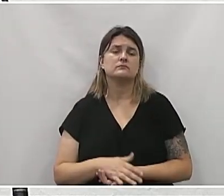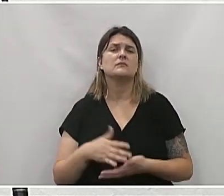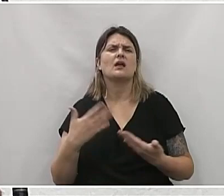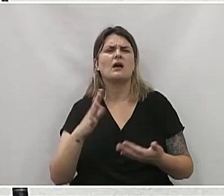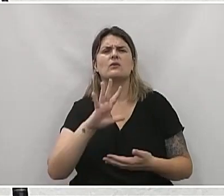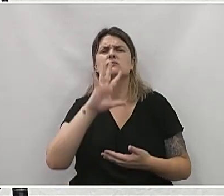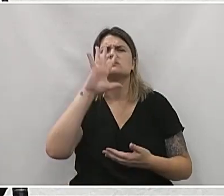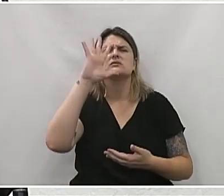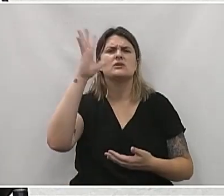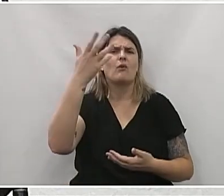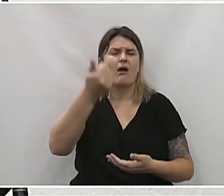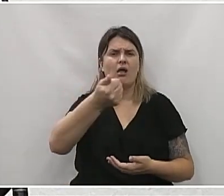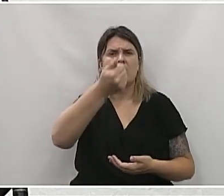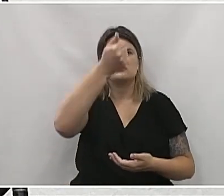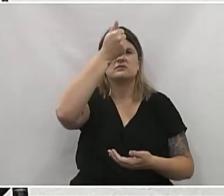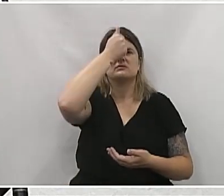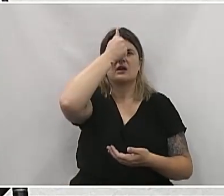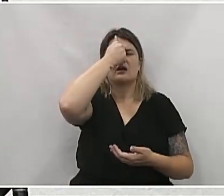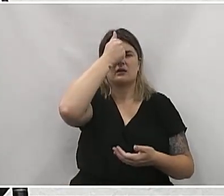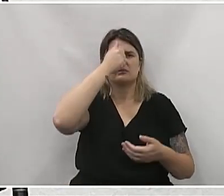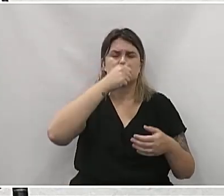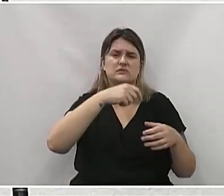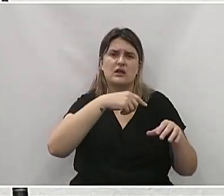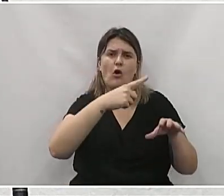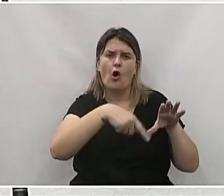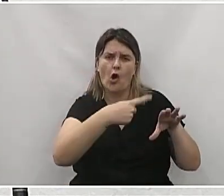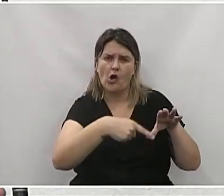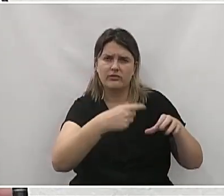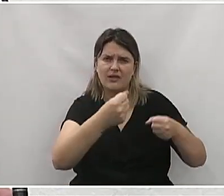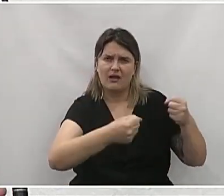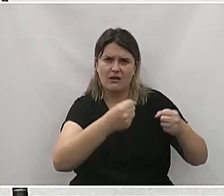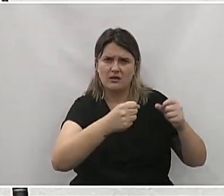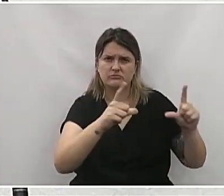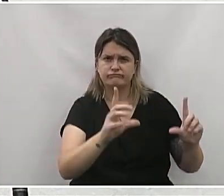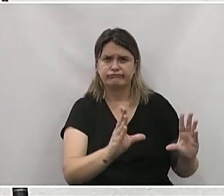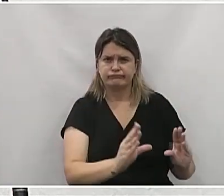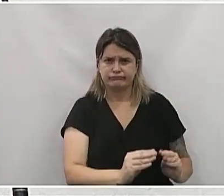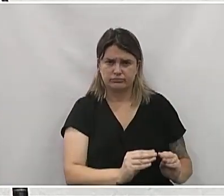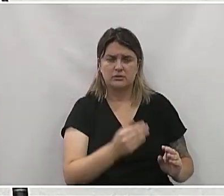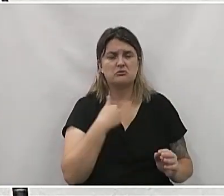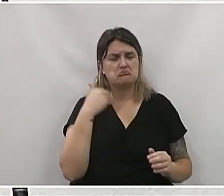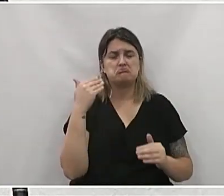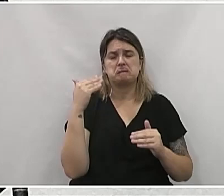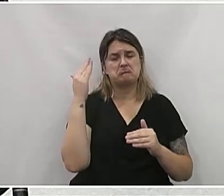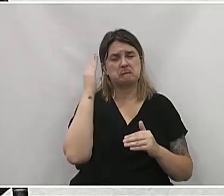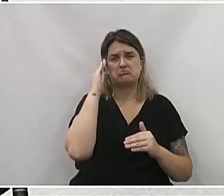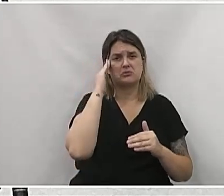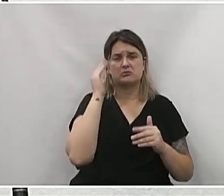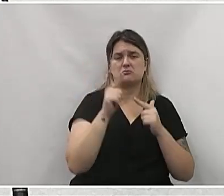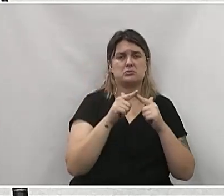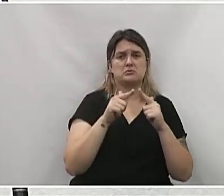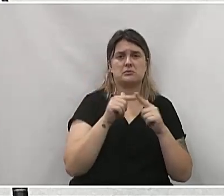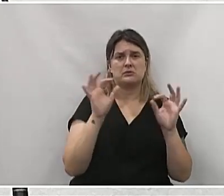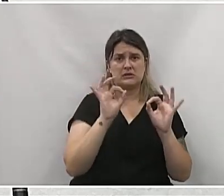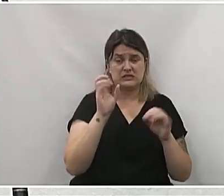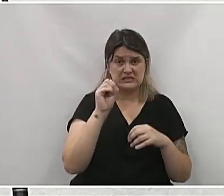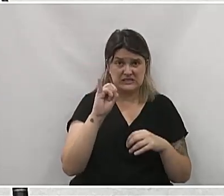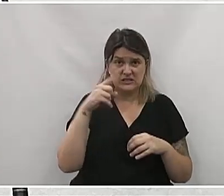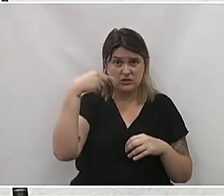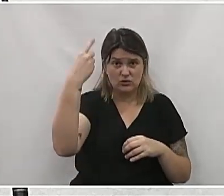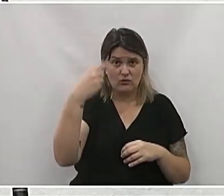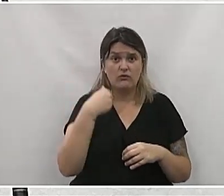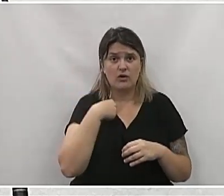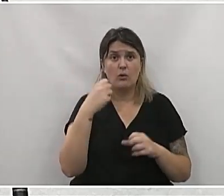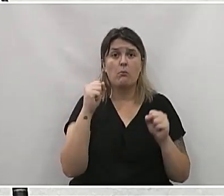destino, acabou tendo um incidente com o seu carro, entendo, ao qual eu falei para ele que se a próxima vez, se ele